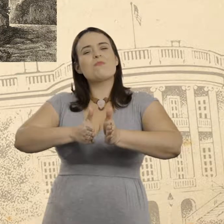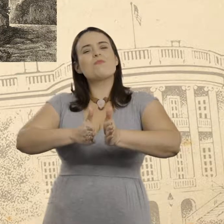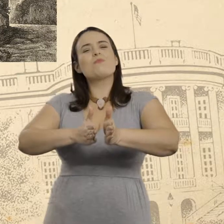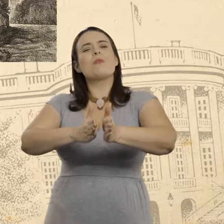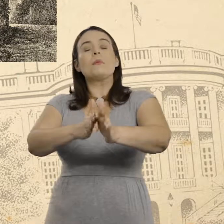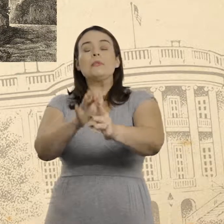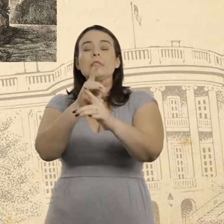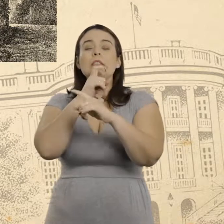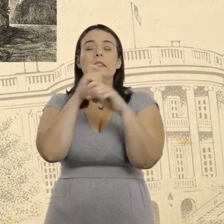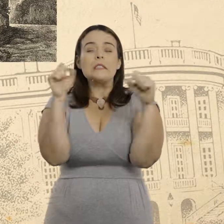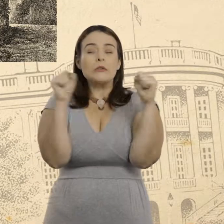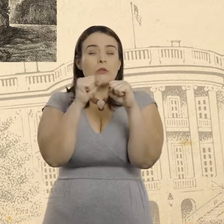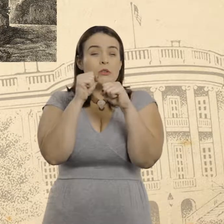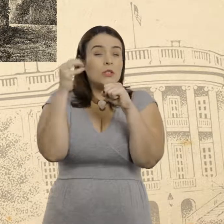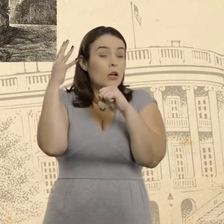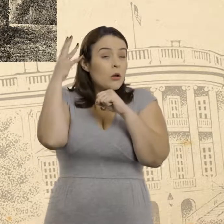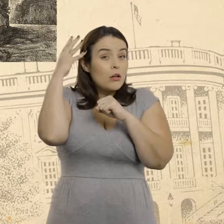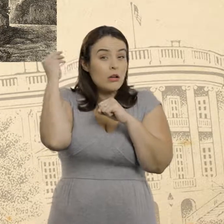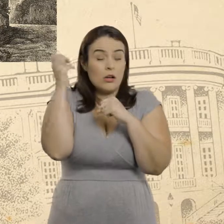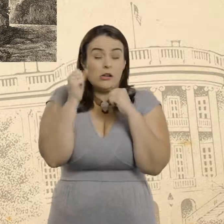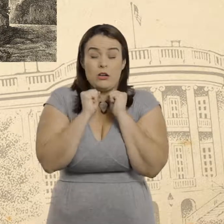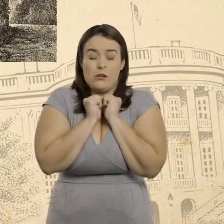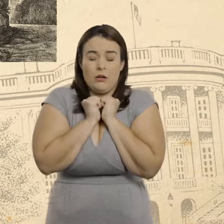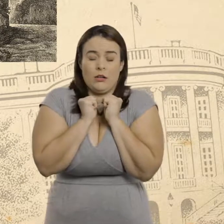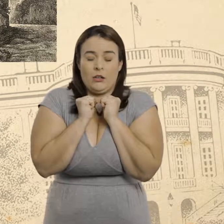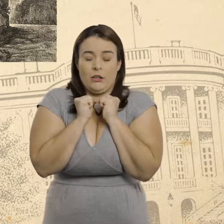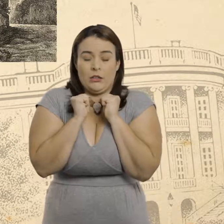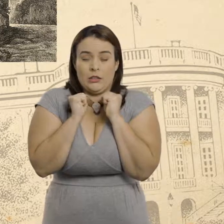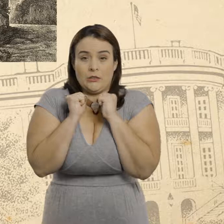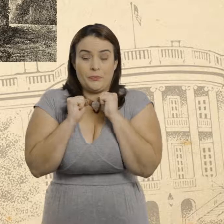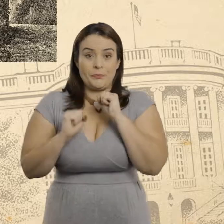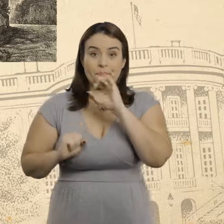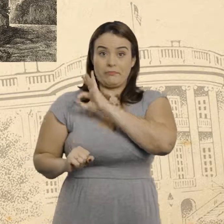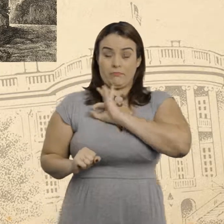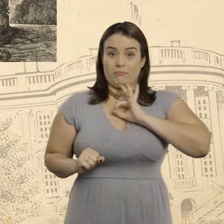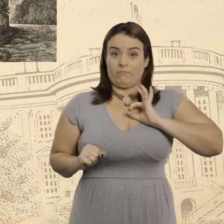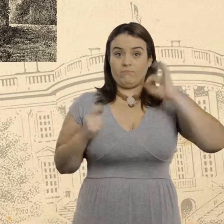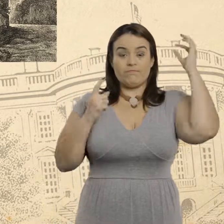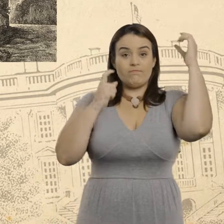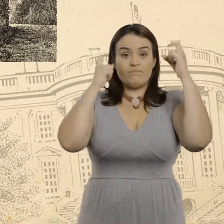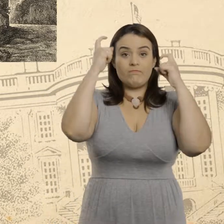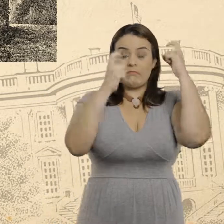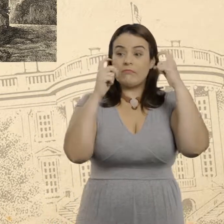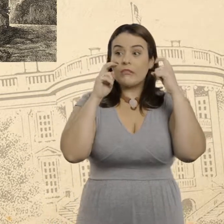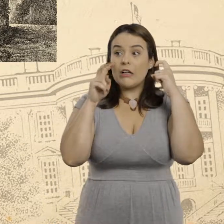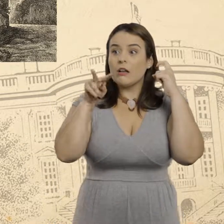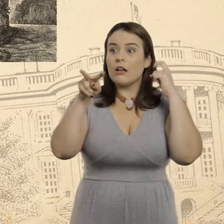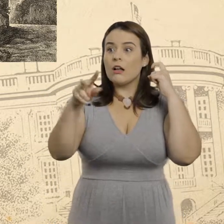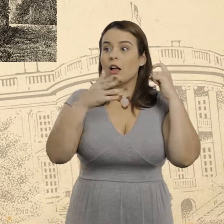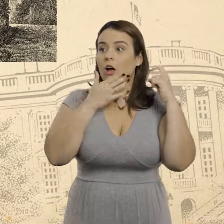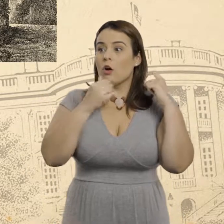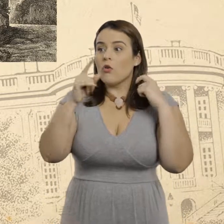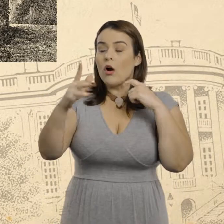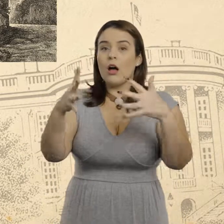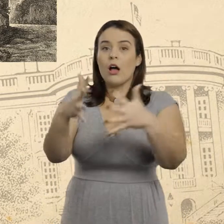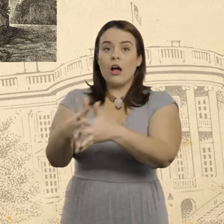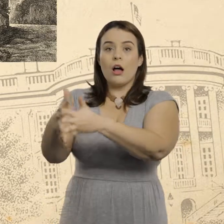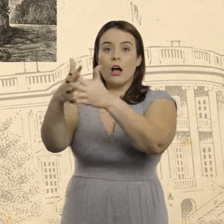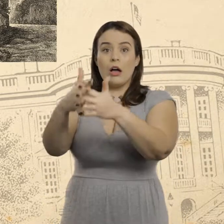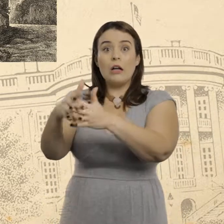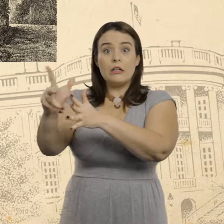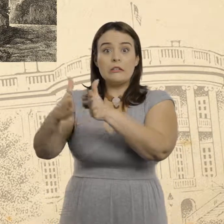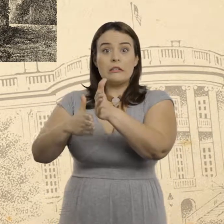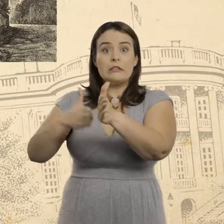trem. Fez muito frio e Passepartout se incomodou com isso. Aouda ficou preocupada porque ela viu que um americano estava no